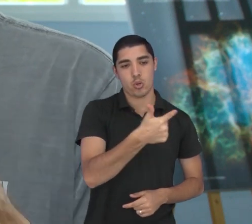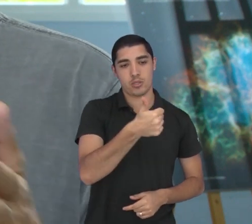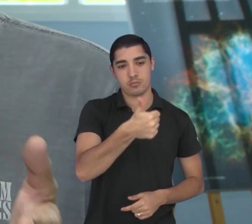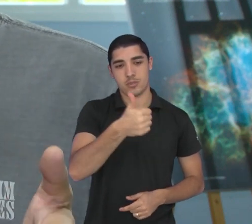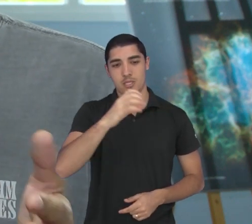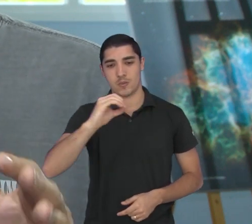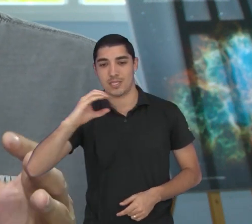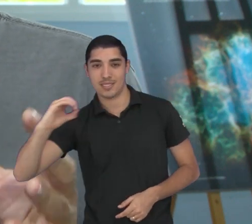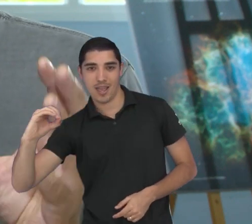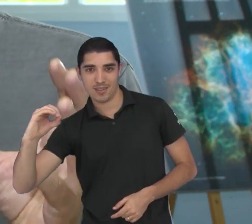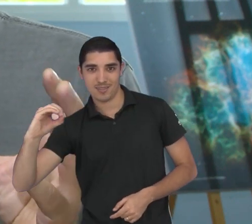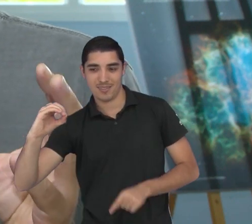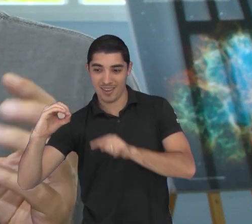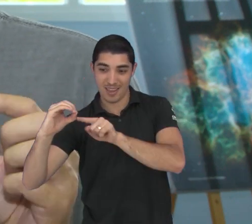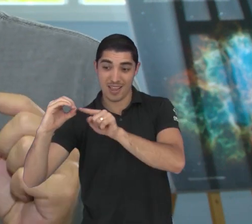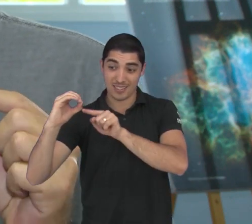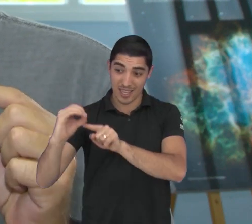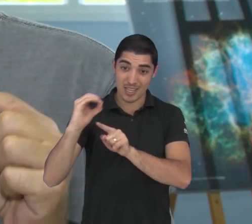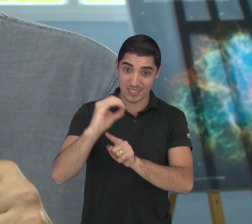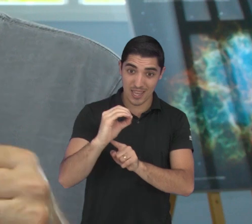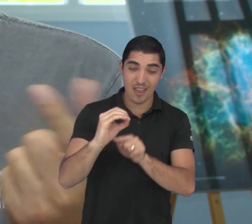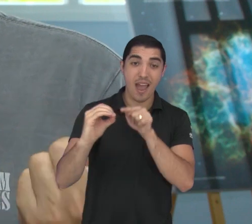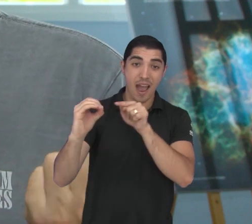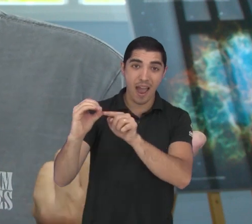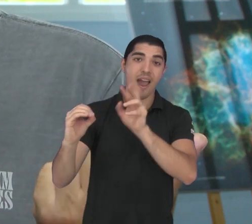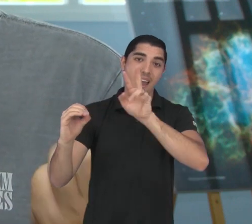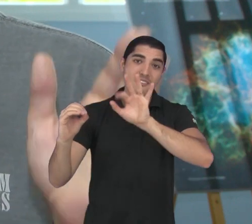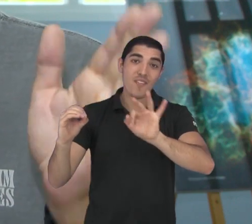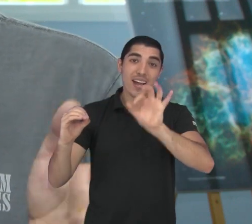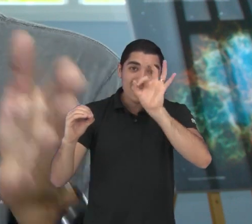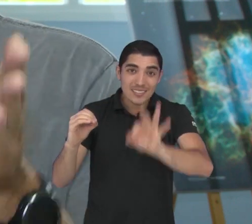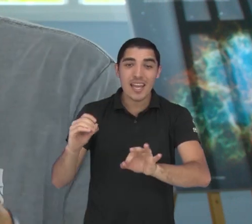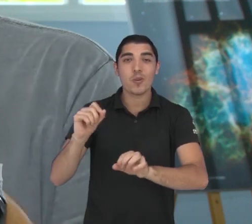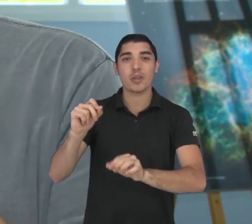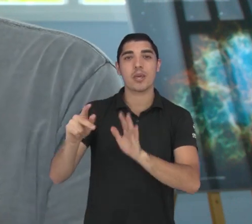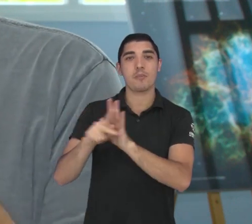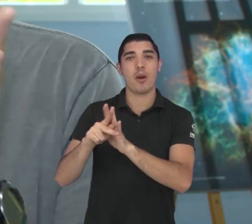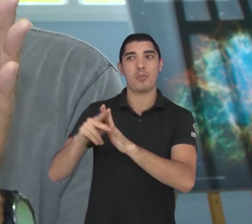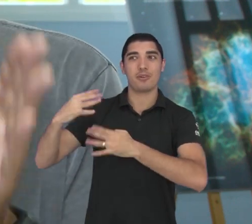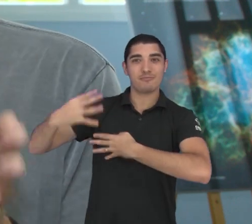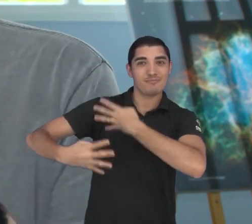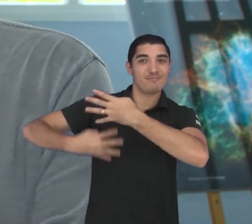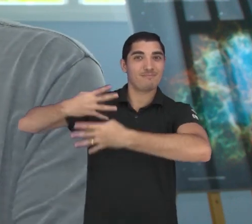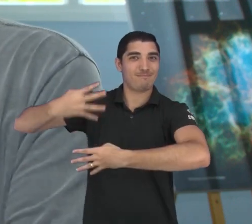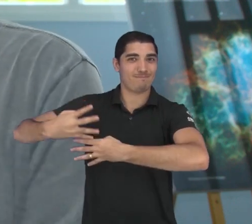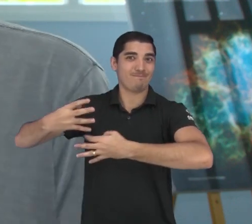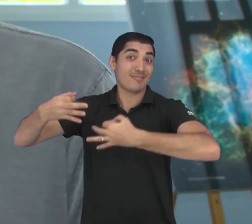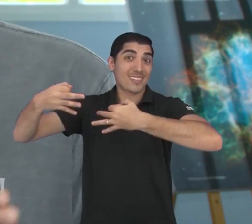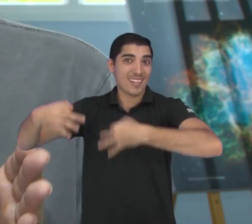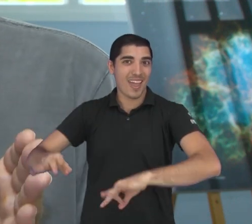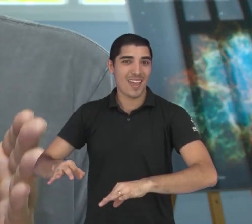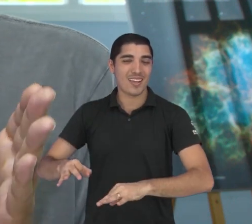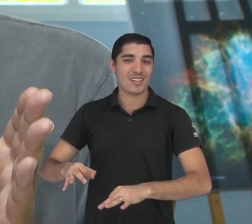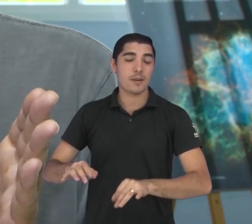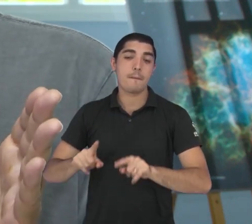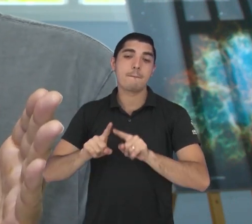2100, essas coisas, esse ano seria bissexto, pela ordem a cada 4 anos,